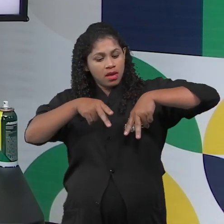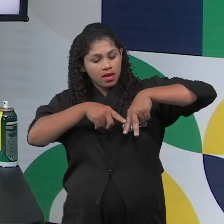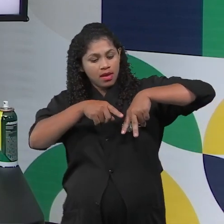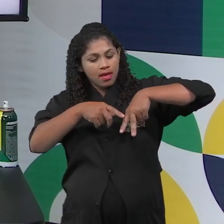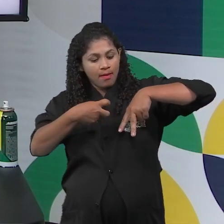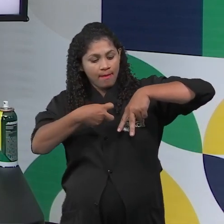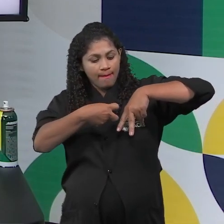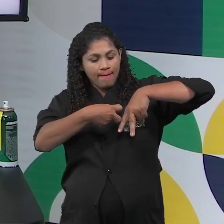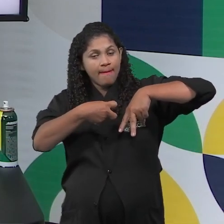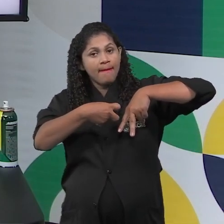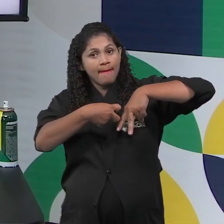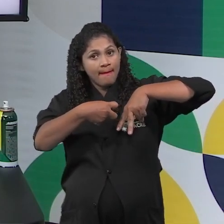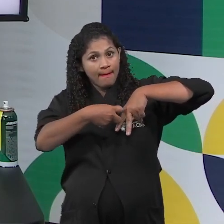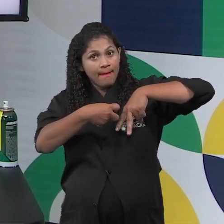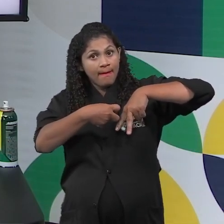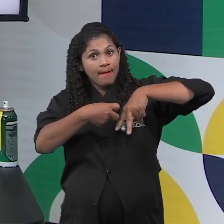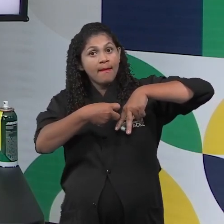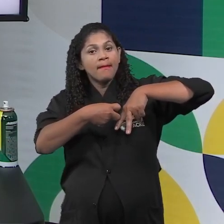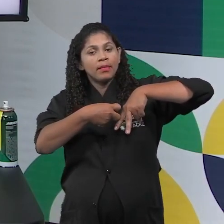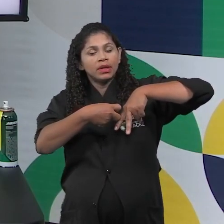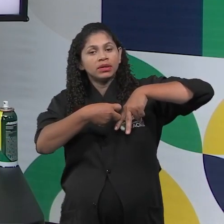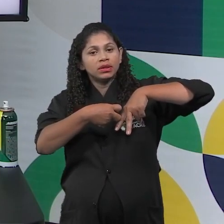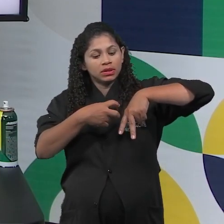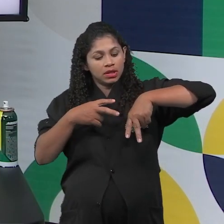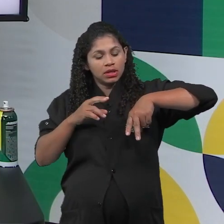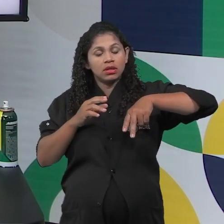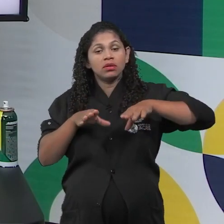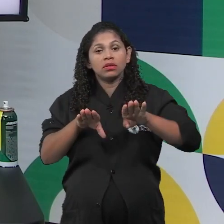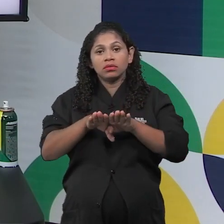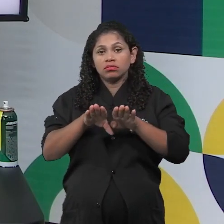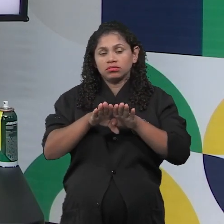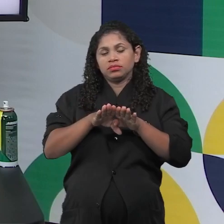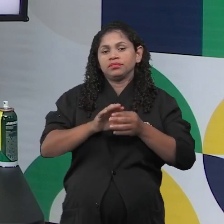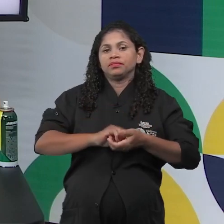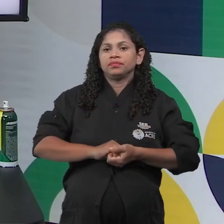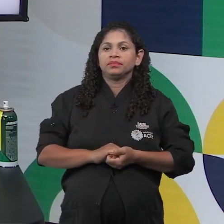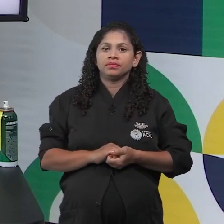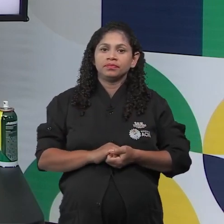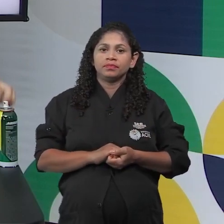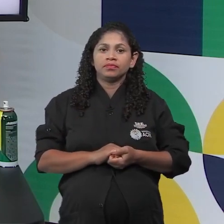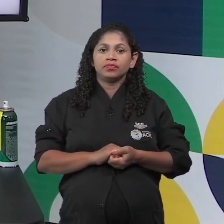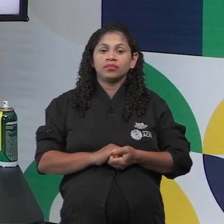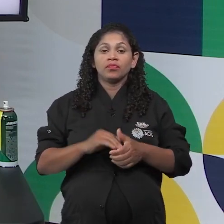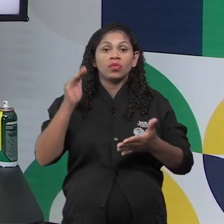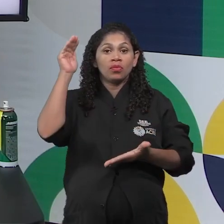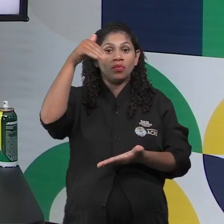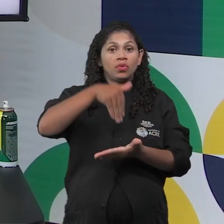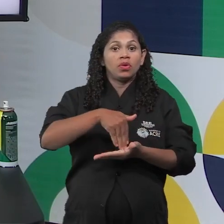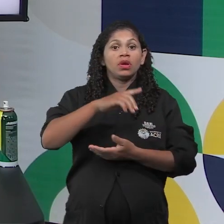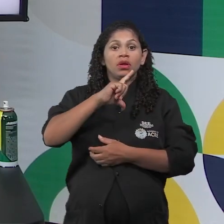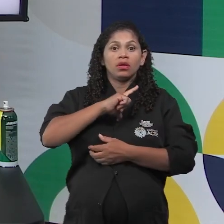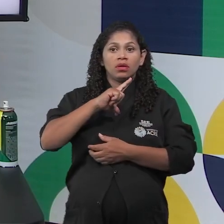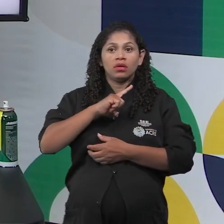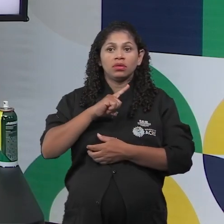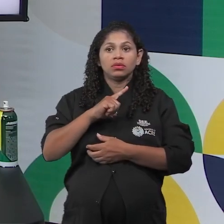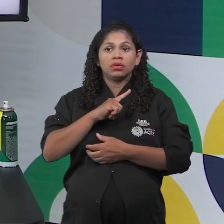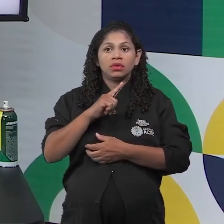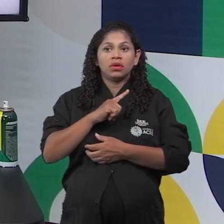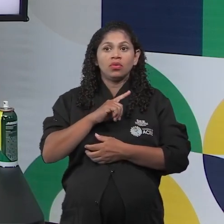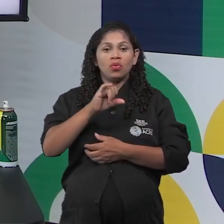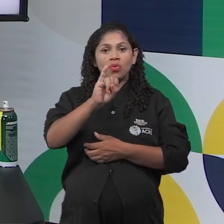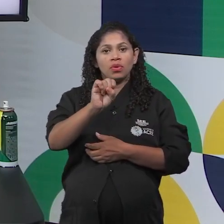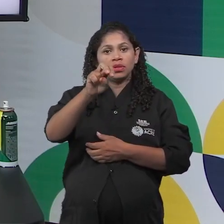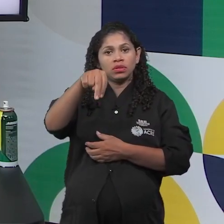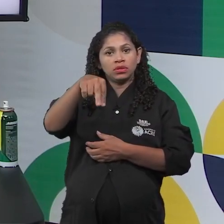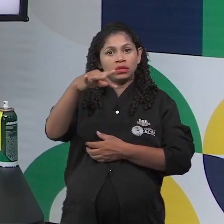região acima do glúteo. Então, esses daí são os medicamentos subcutâneos. E por último, nós temos o intramuscular, né, que